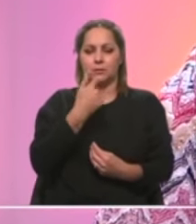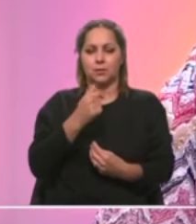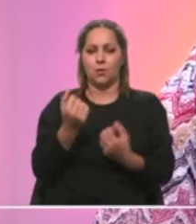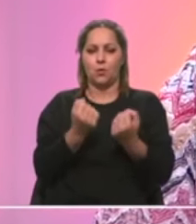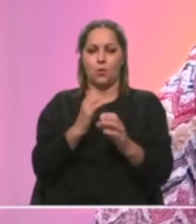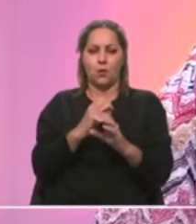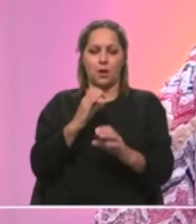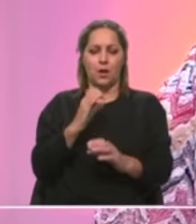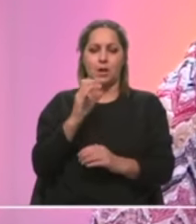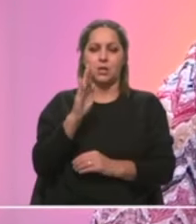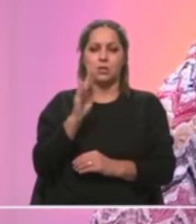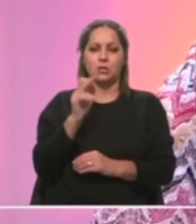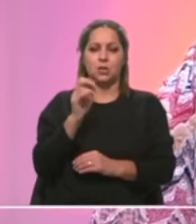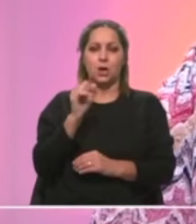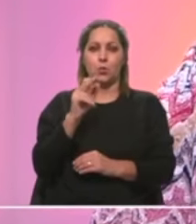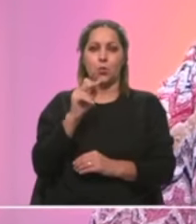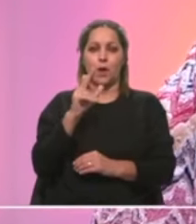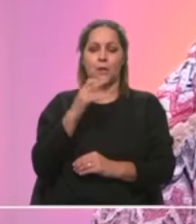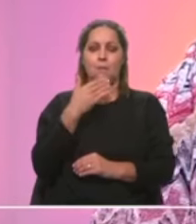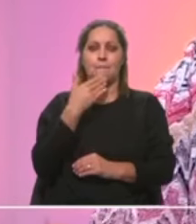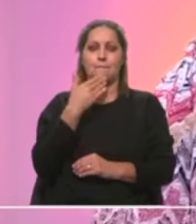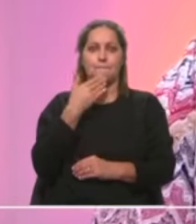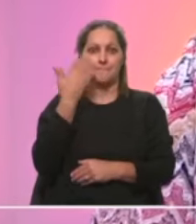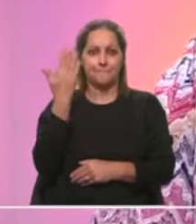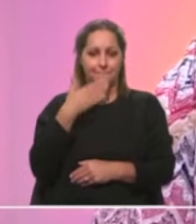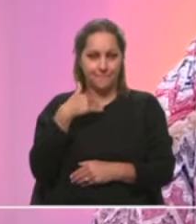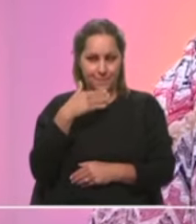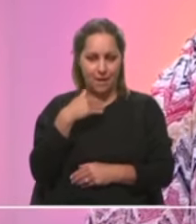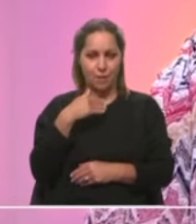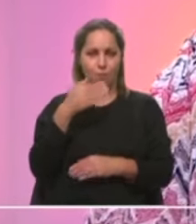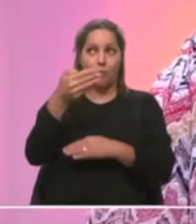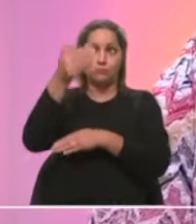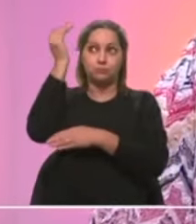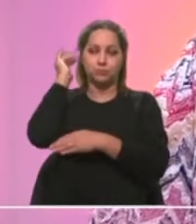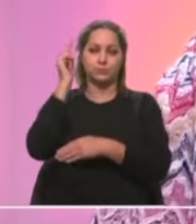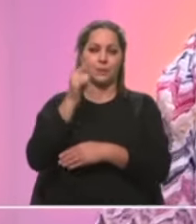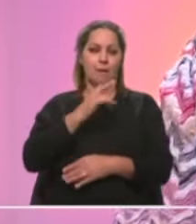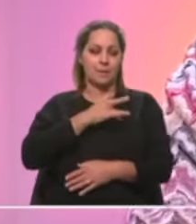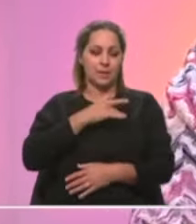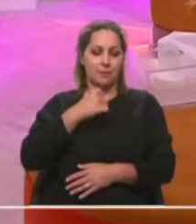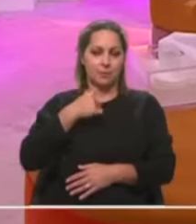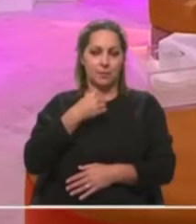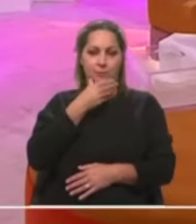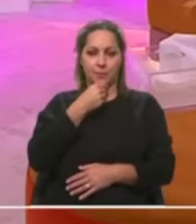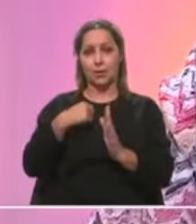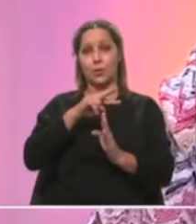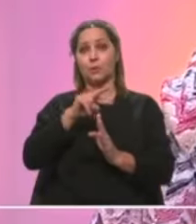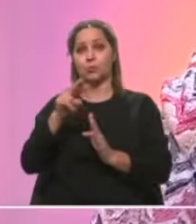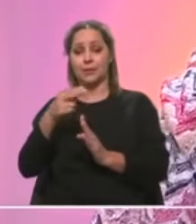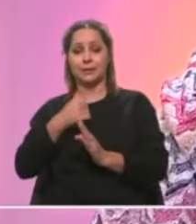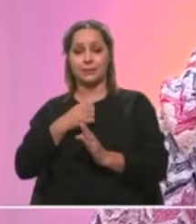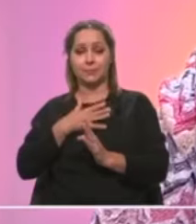branco cabriolê que não pode ser mais bonito. Está tudo certo. Está apaixonado por mim. Babava. Queria ter filhos comigo.